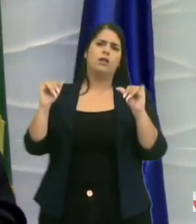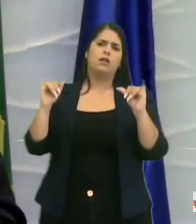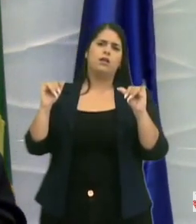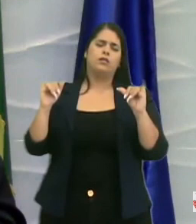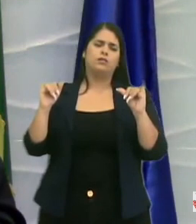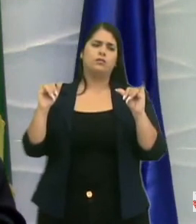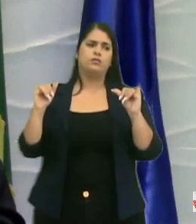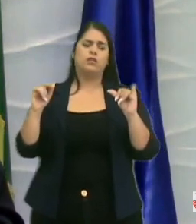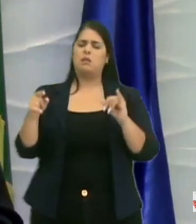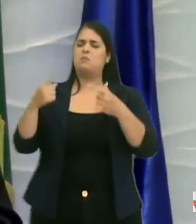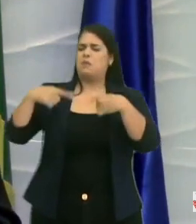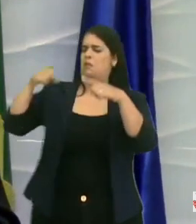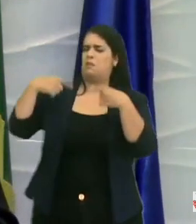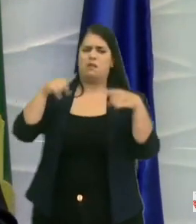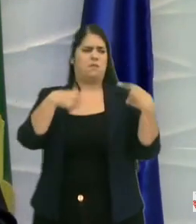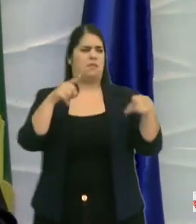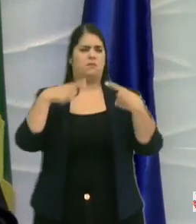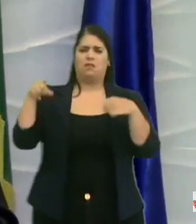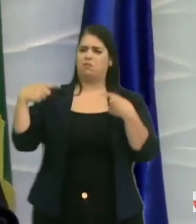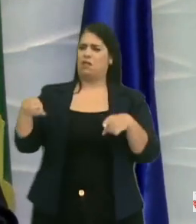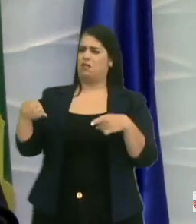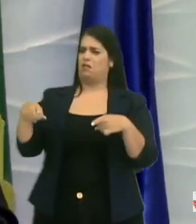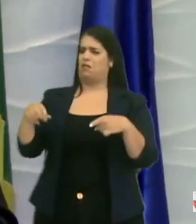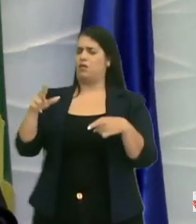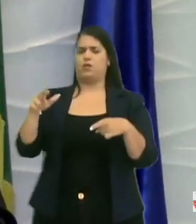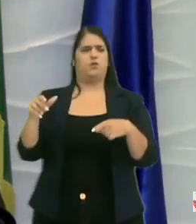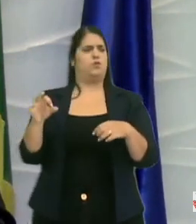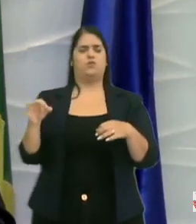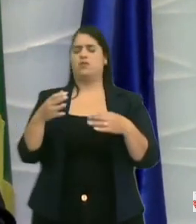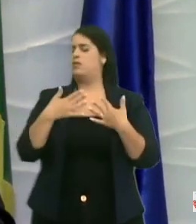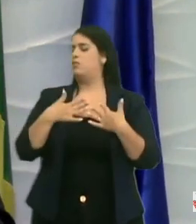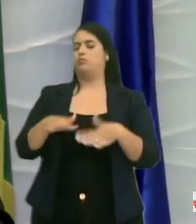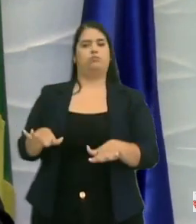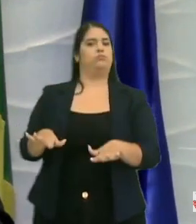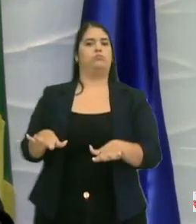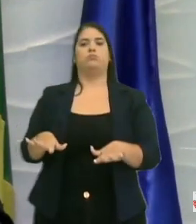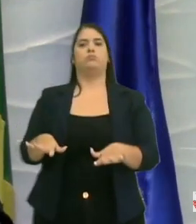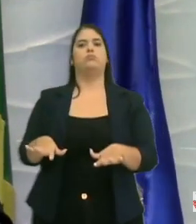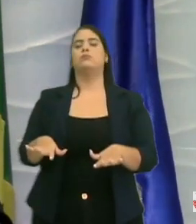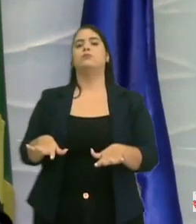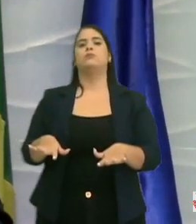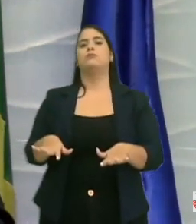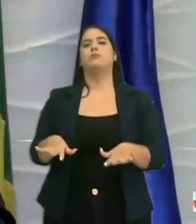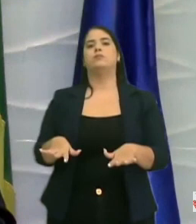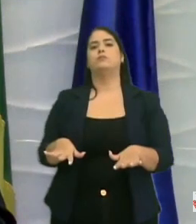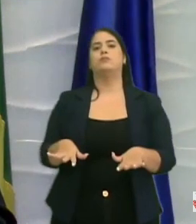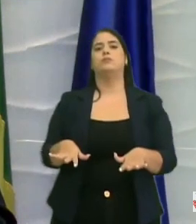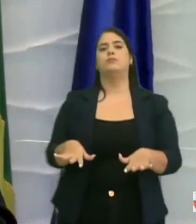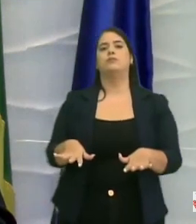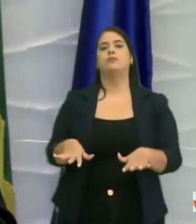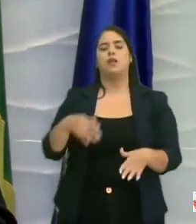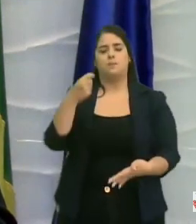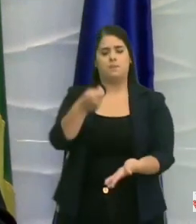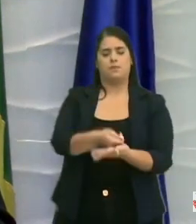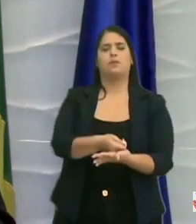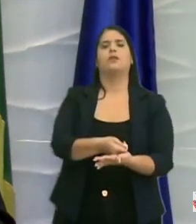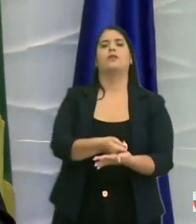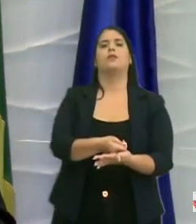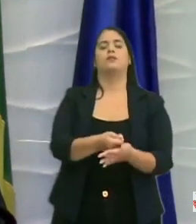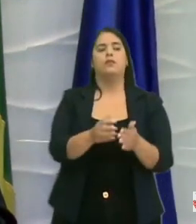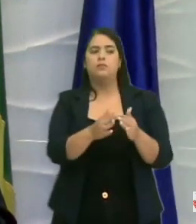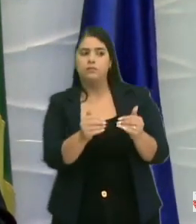maltratando ninguém nessa casa. Não é de mim fazer esse tipo de coisa. Cobrar,